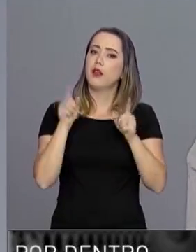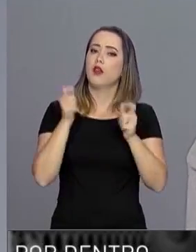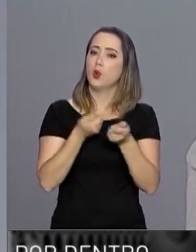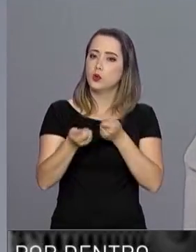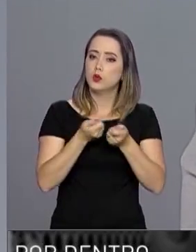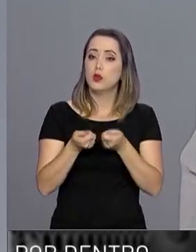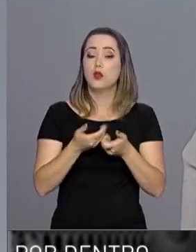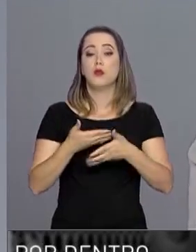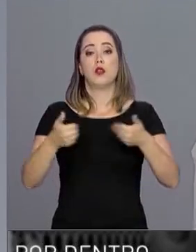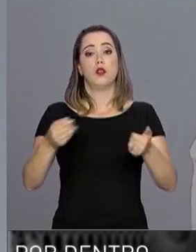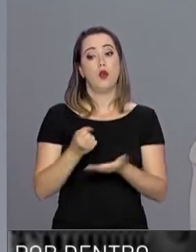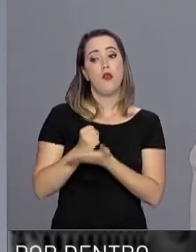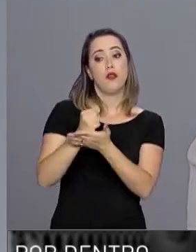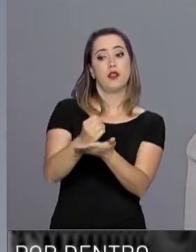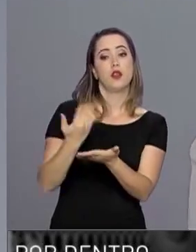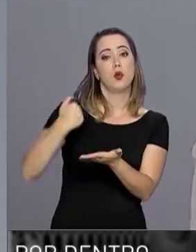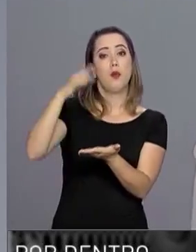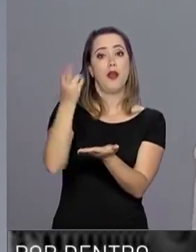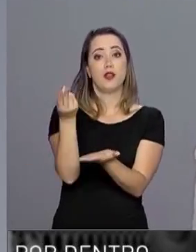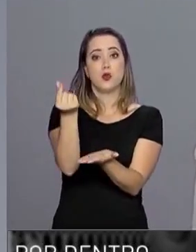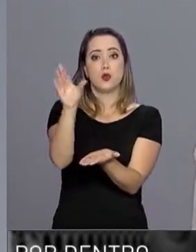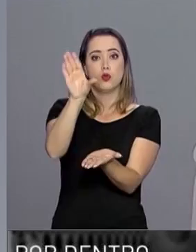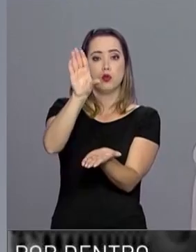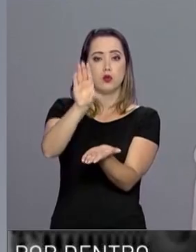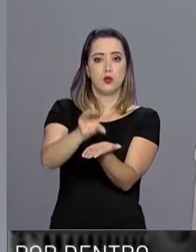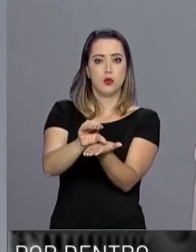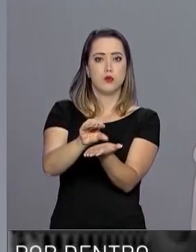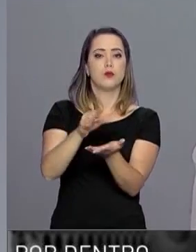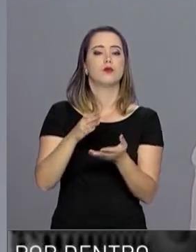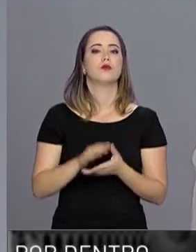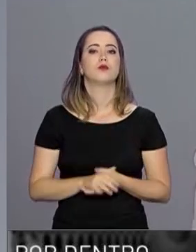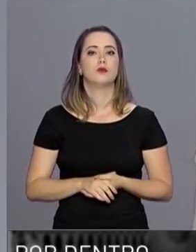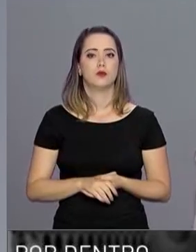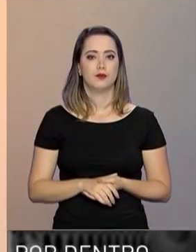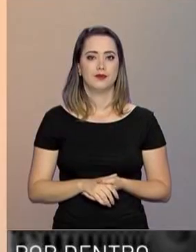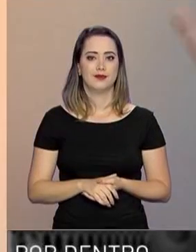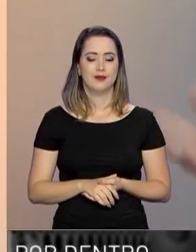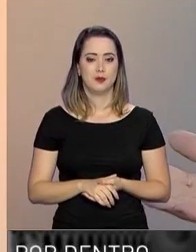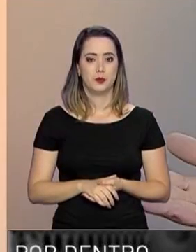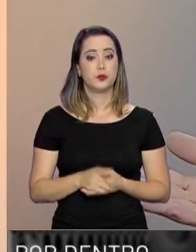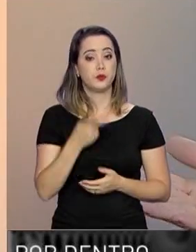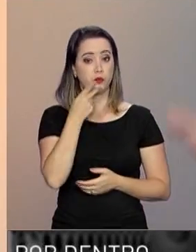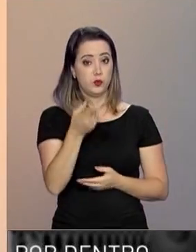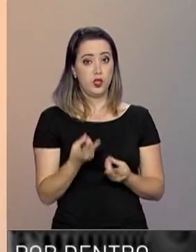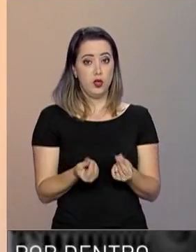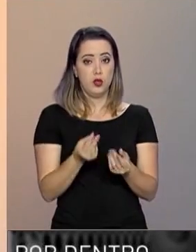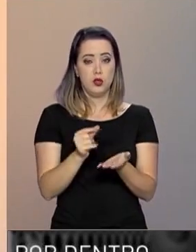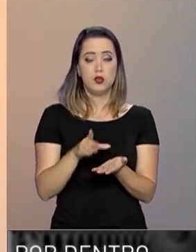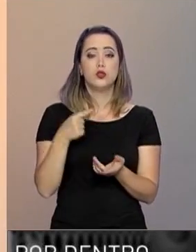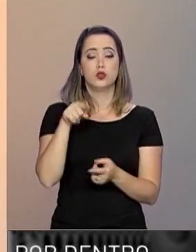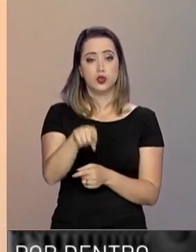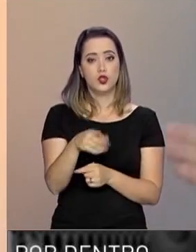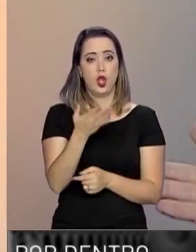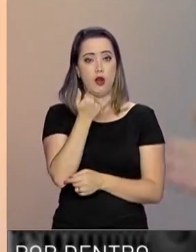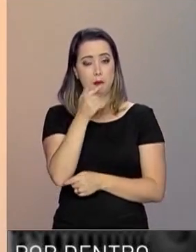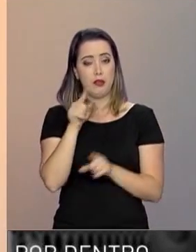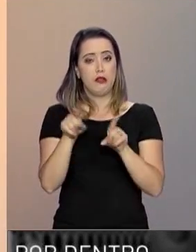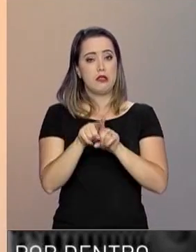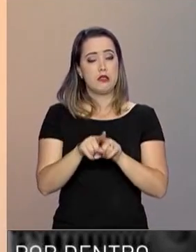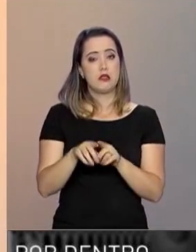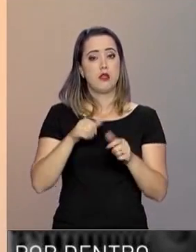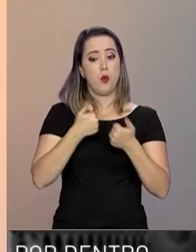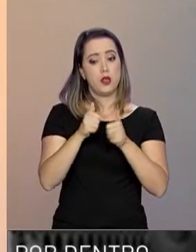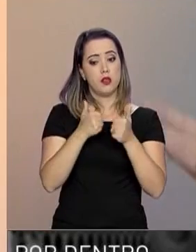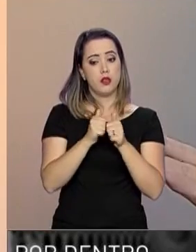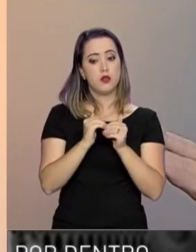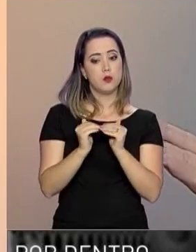que a gente está fazendo, entregando mais com uma austeridade muito maior. Bom, falando em mais recursos, né, a merenda escolar e o transporte escolar tiveram